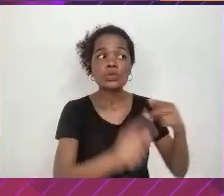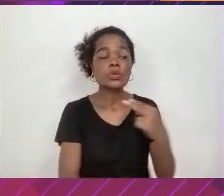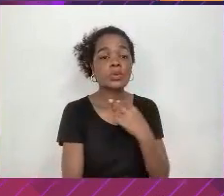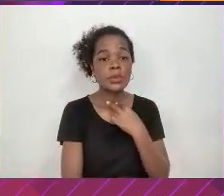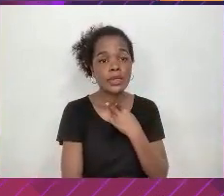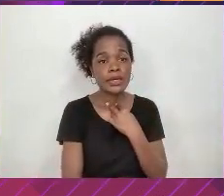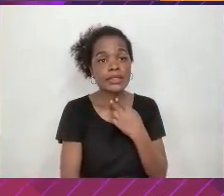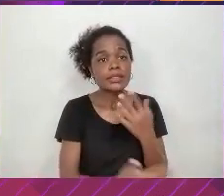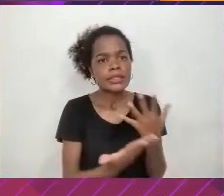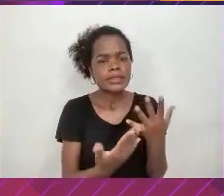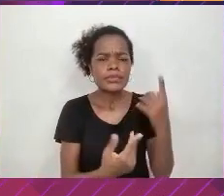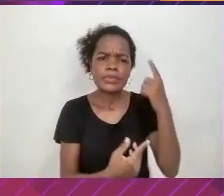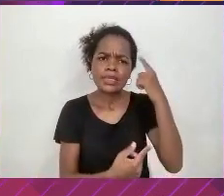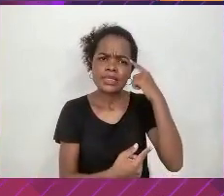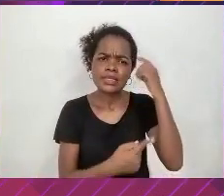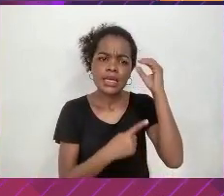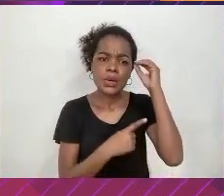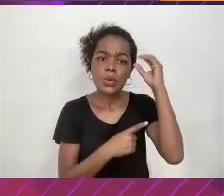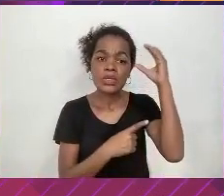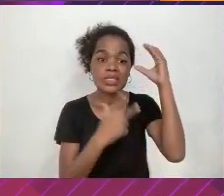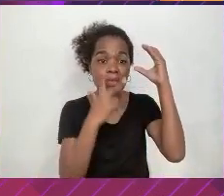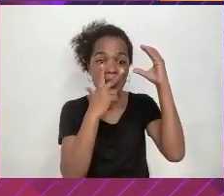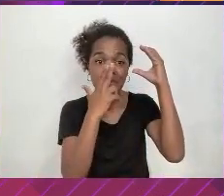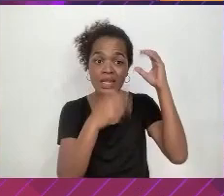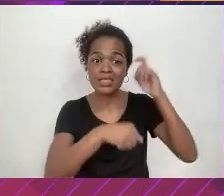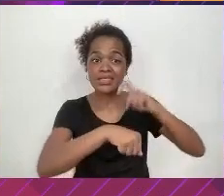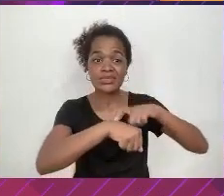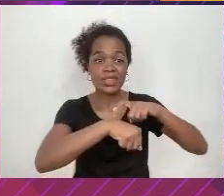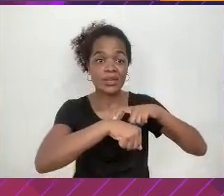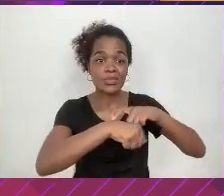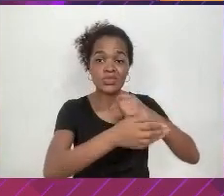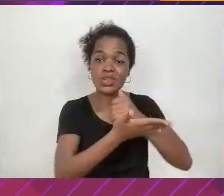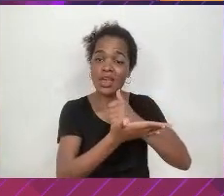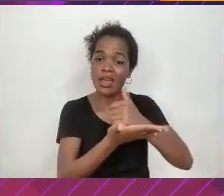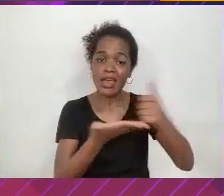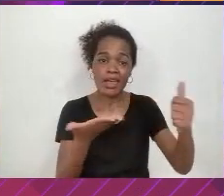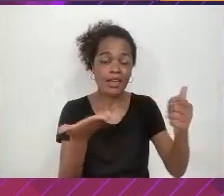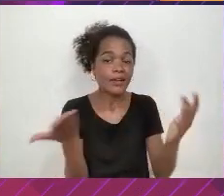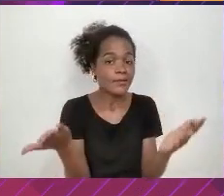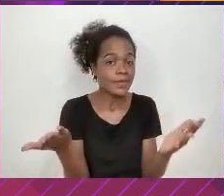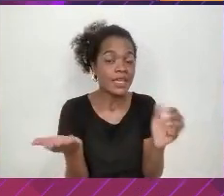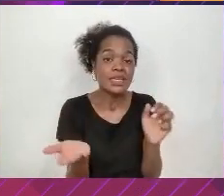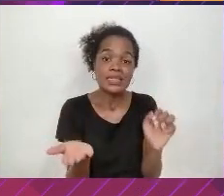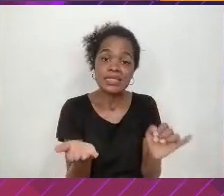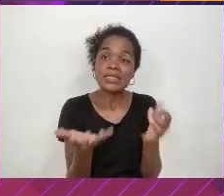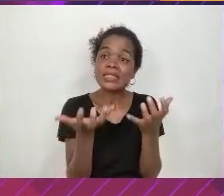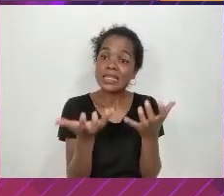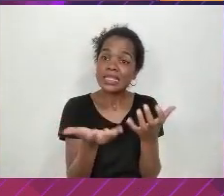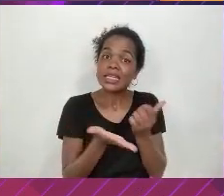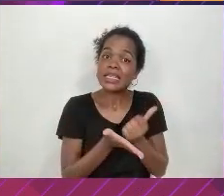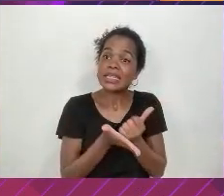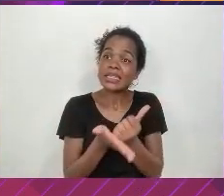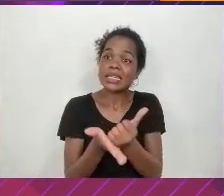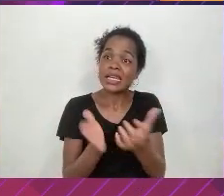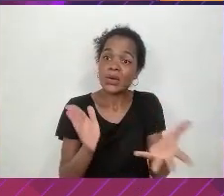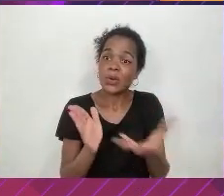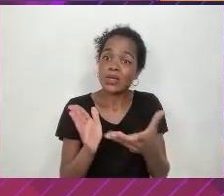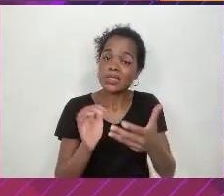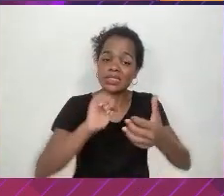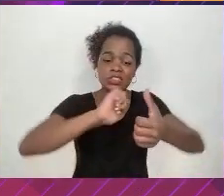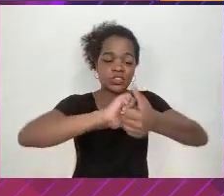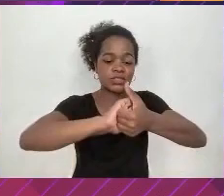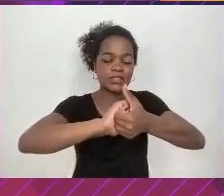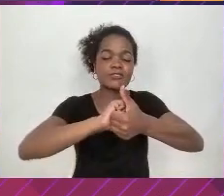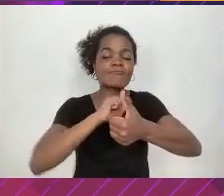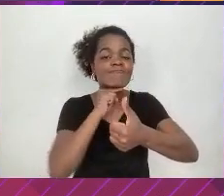de conhecimento, e nisso já acabou nosso tempo. O projeto já foi. Se a gente queria entregar com agilidade e qualidade, a gente já não